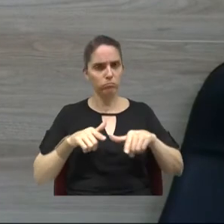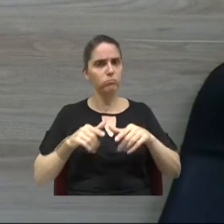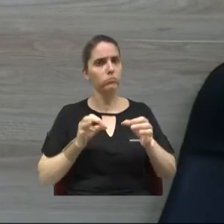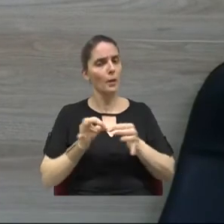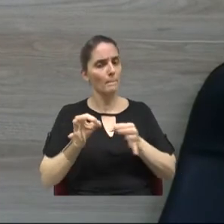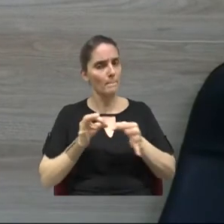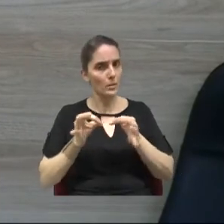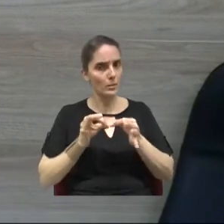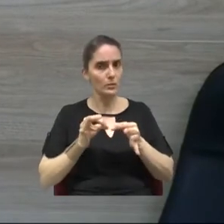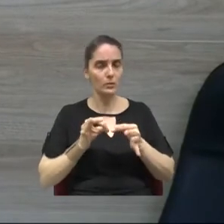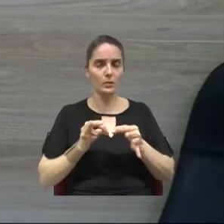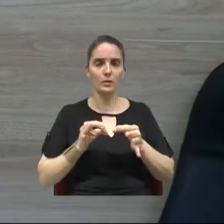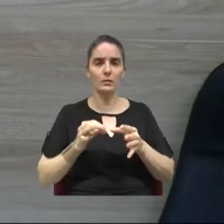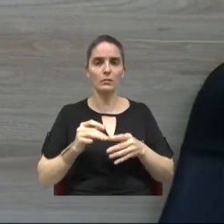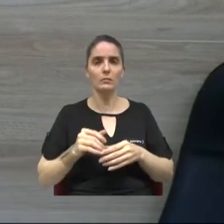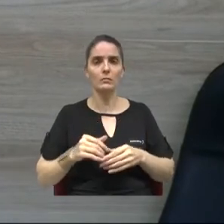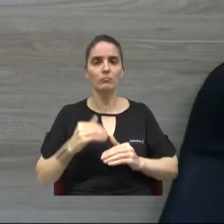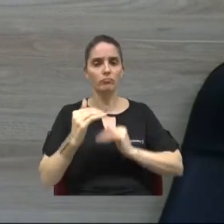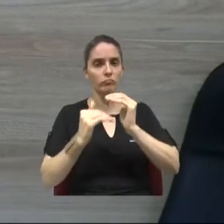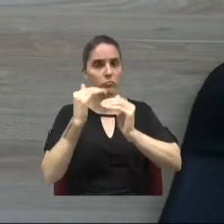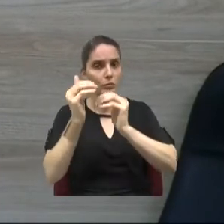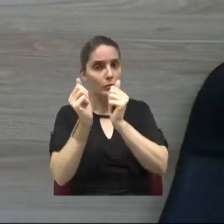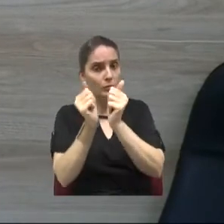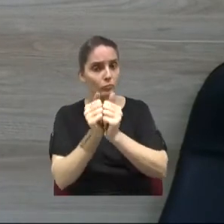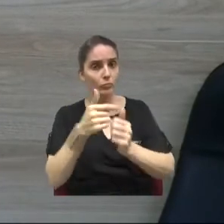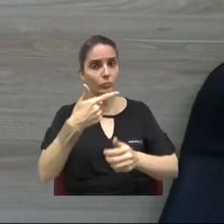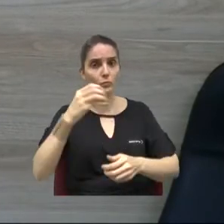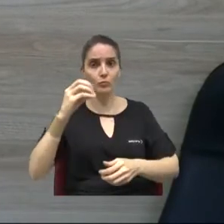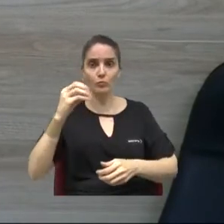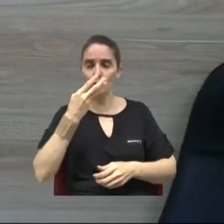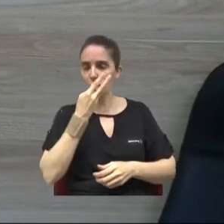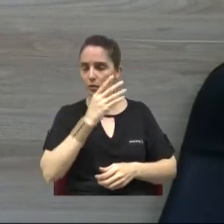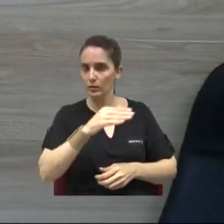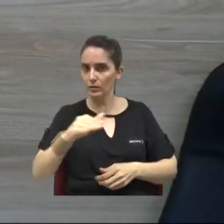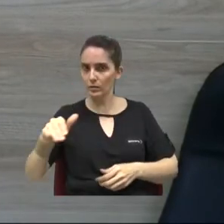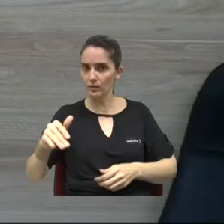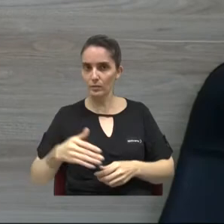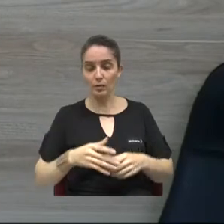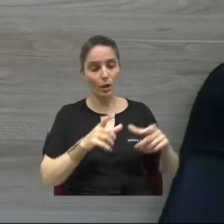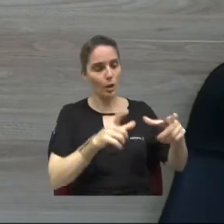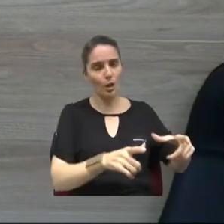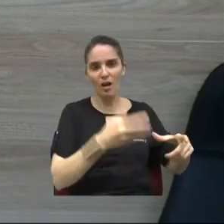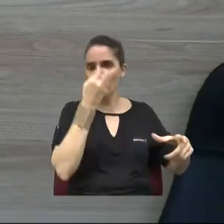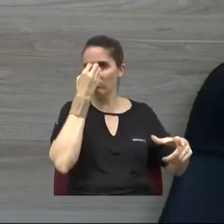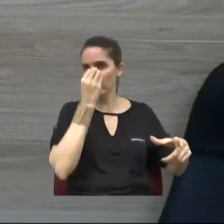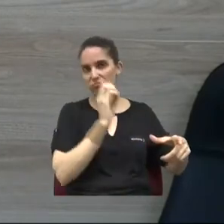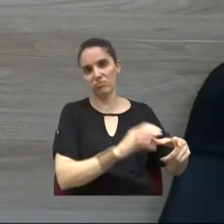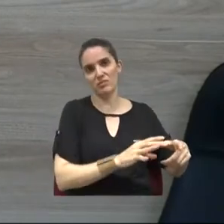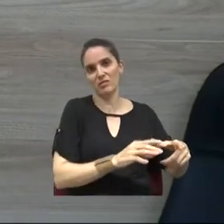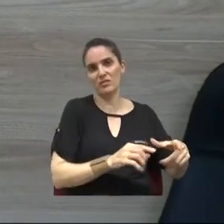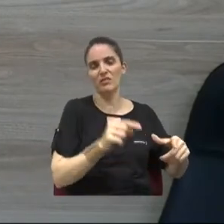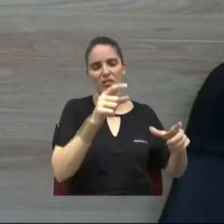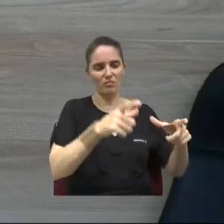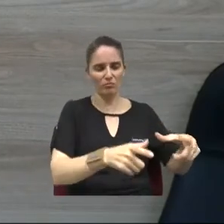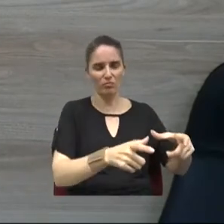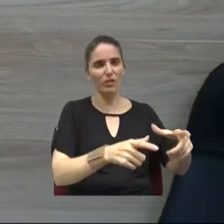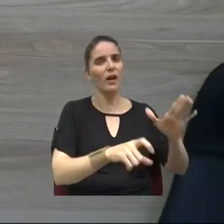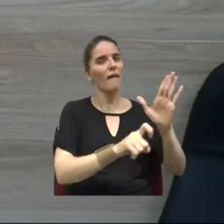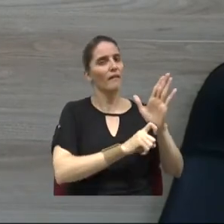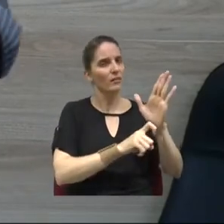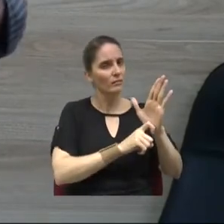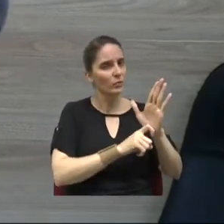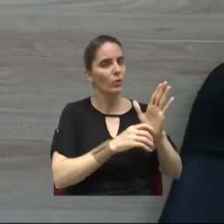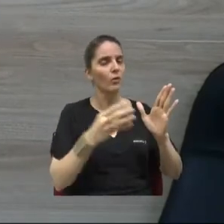200 crianças, uma área que estava esquecida, tinha problema de tráfico naquele local onde